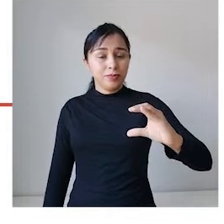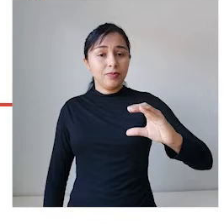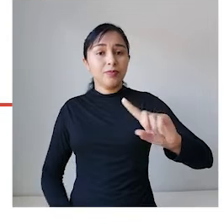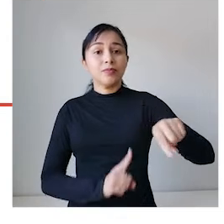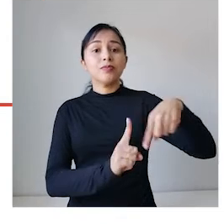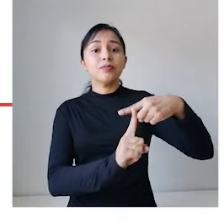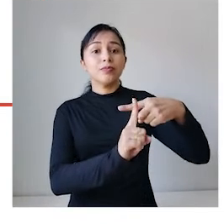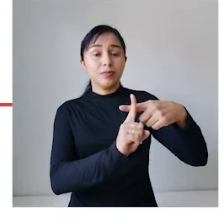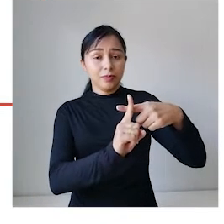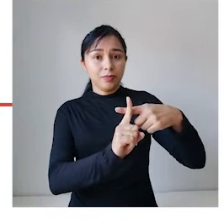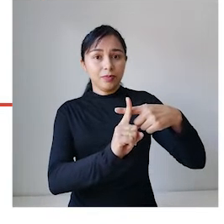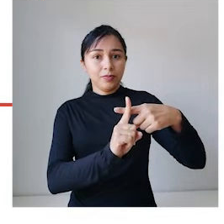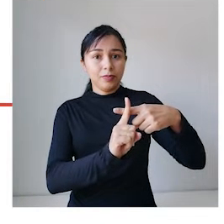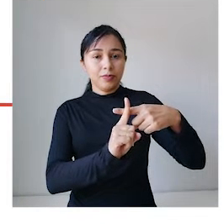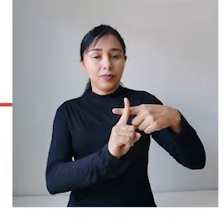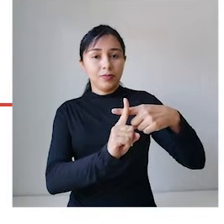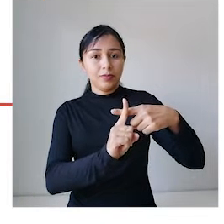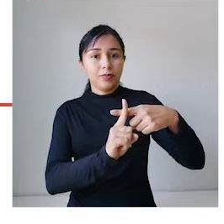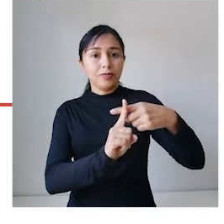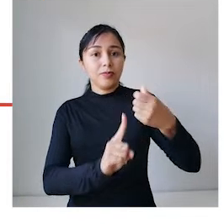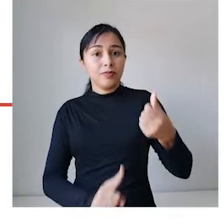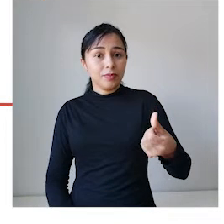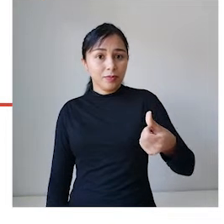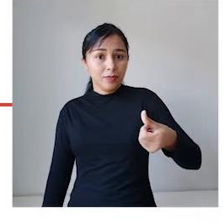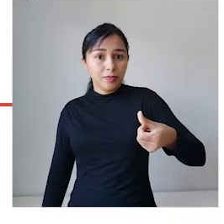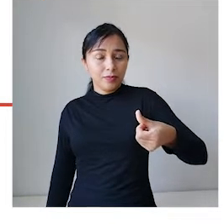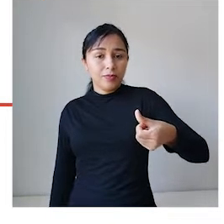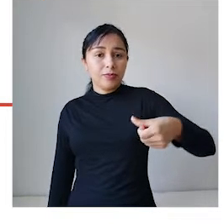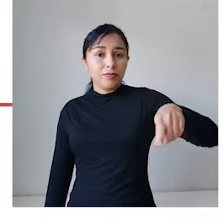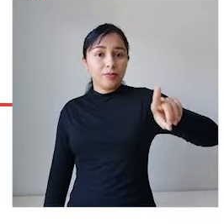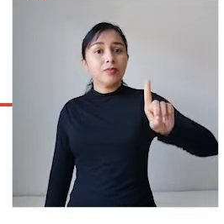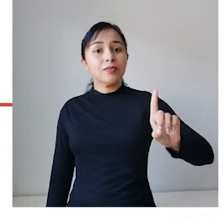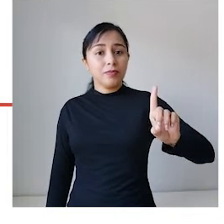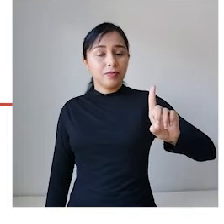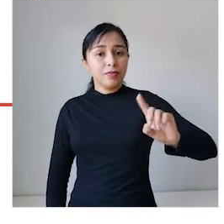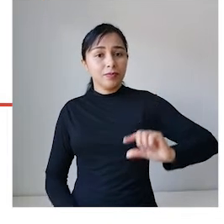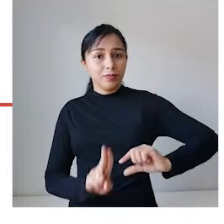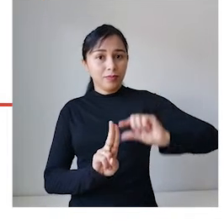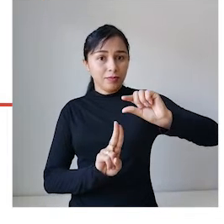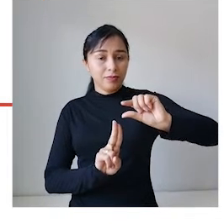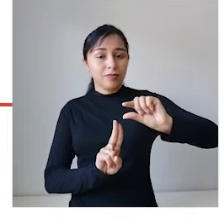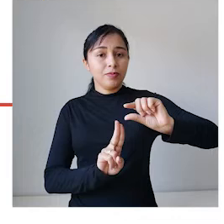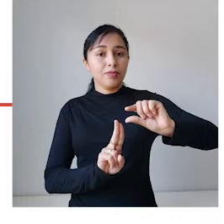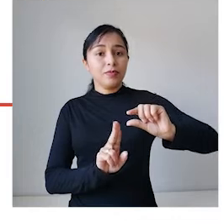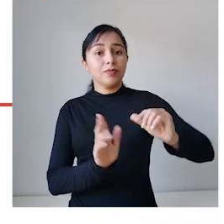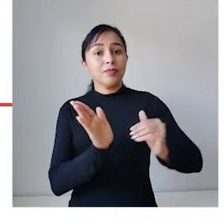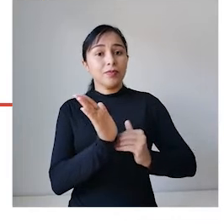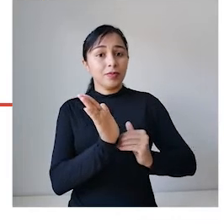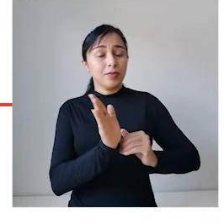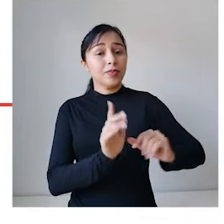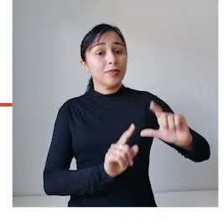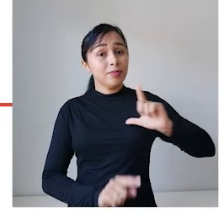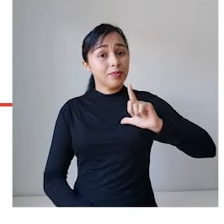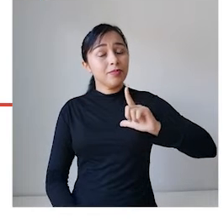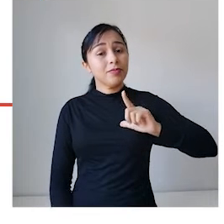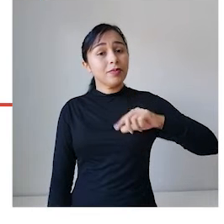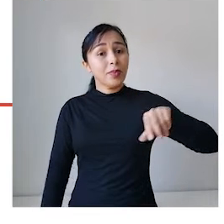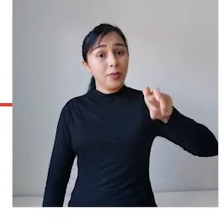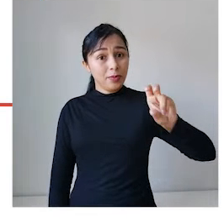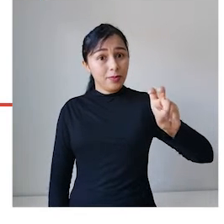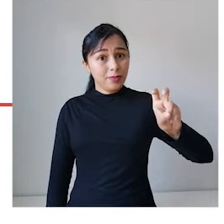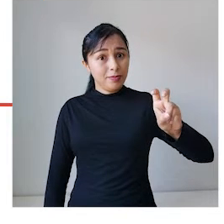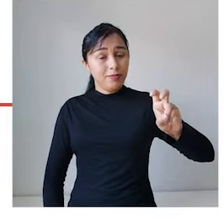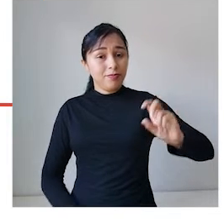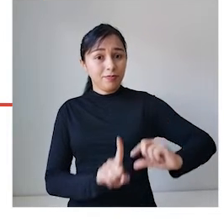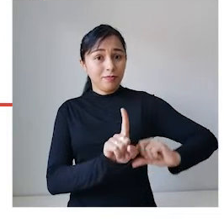o 6 da segunda ordem, que é a ordem das dezenas, e por fim eu tenho o